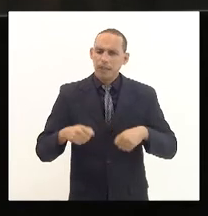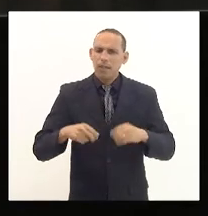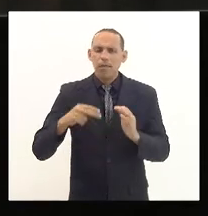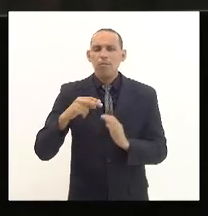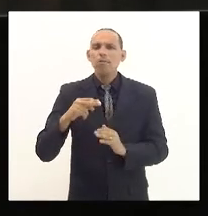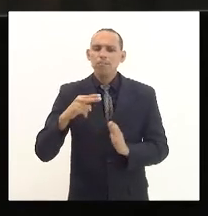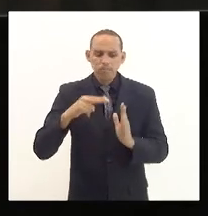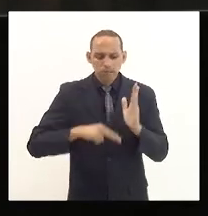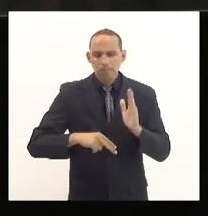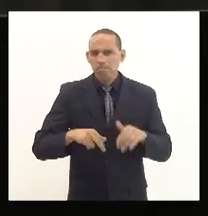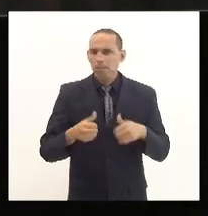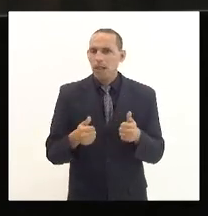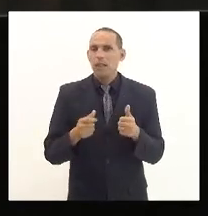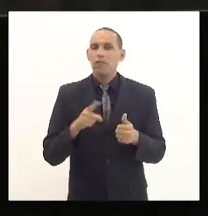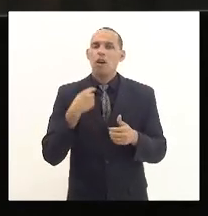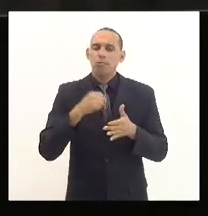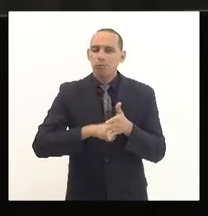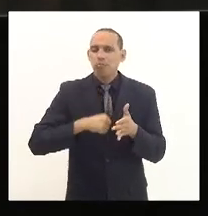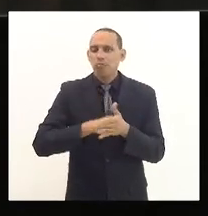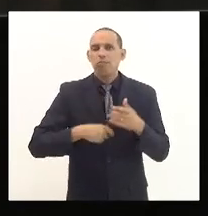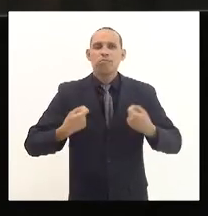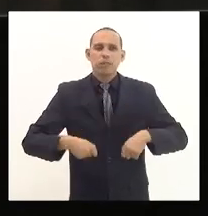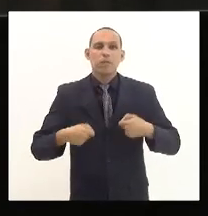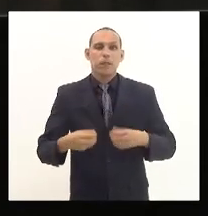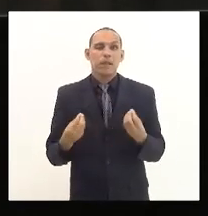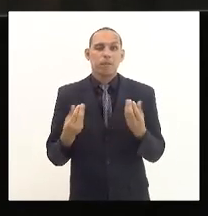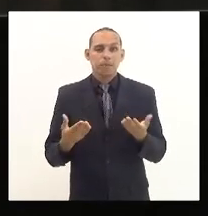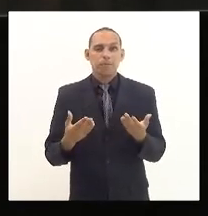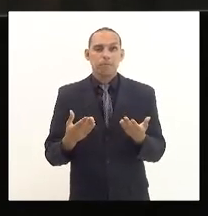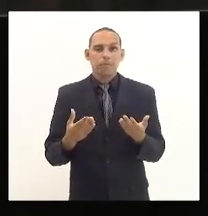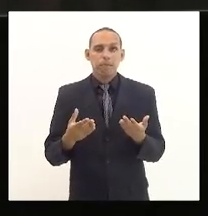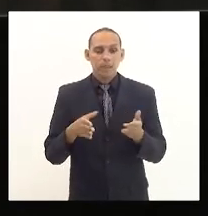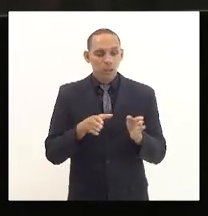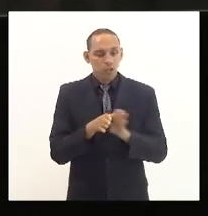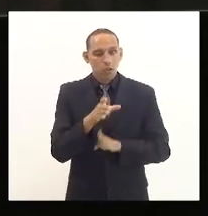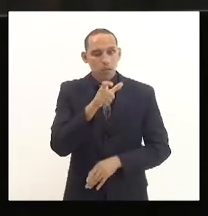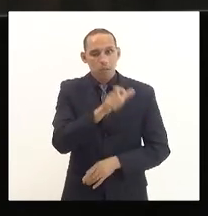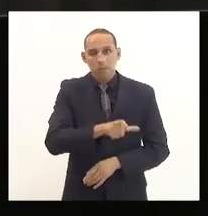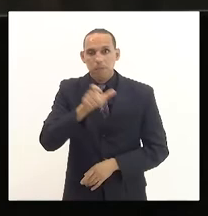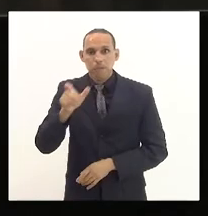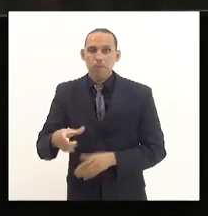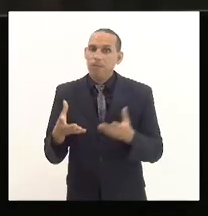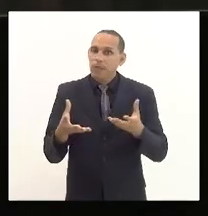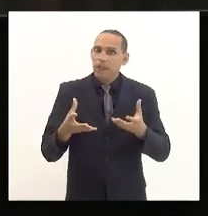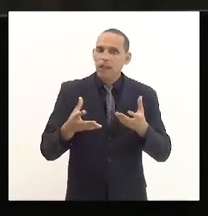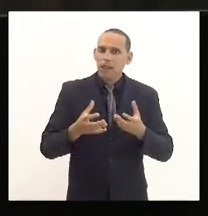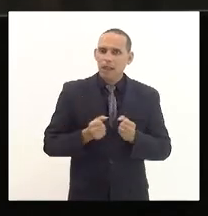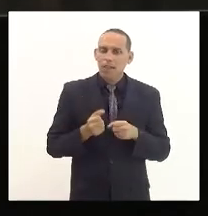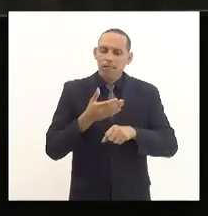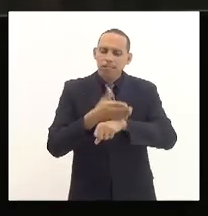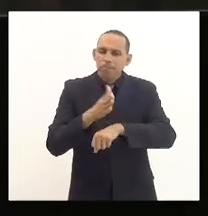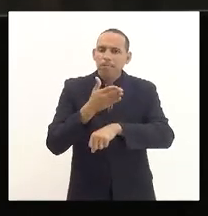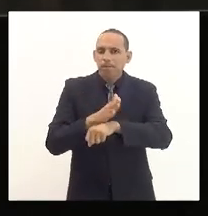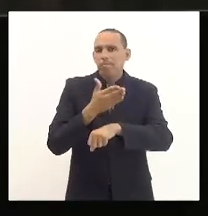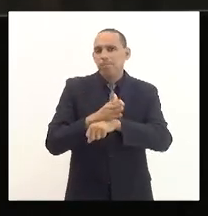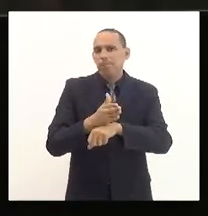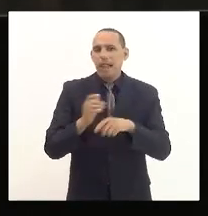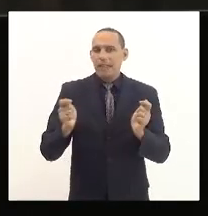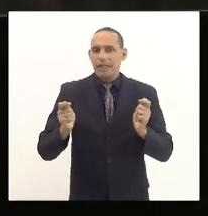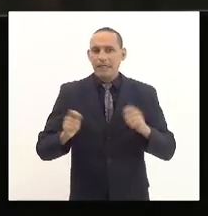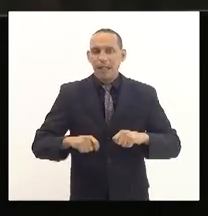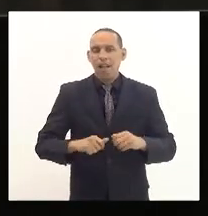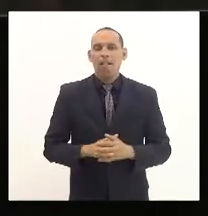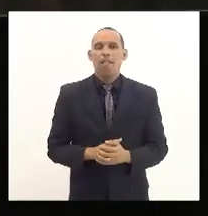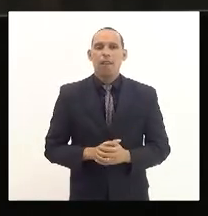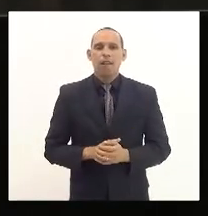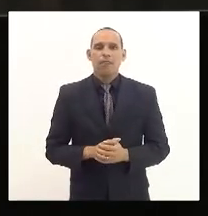a gente sabe que vamos ter que lutar aí para que nossos conselheiros recebo a capacitação para que possa agir segundo